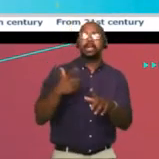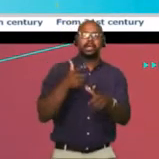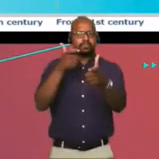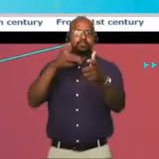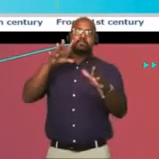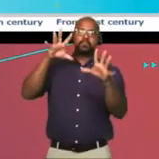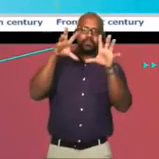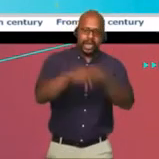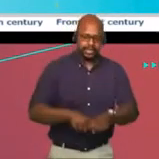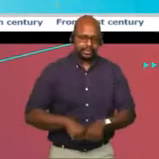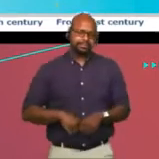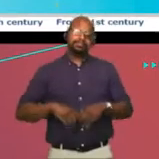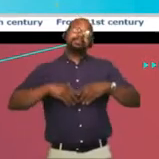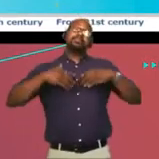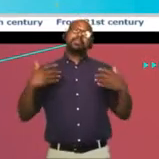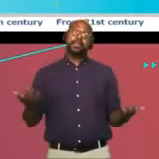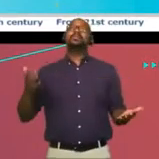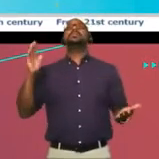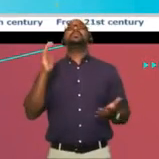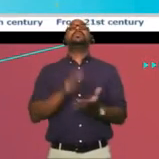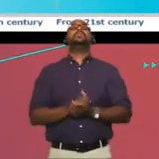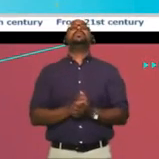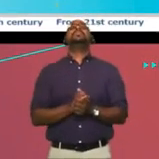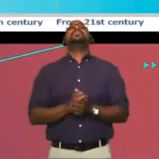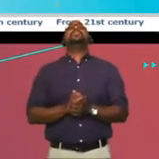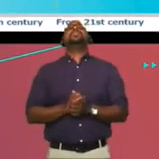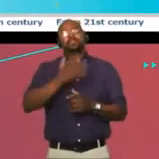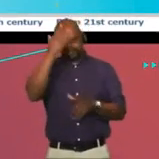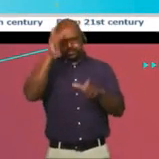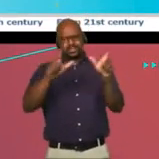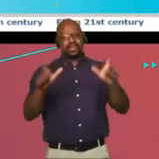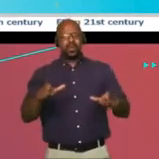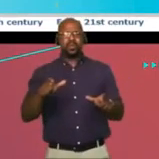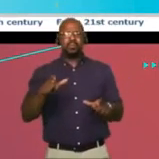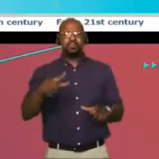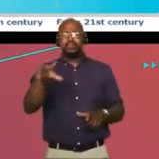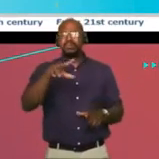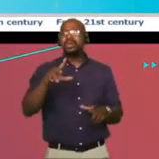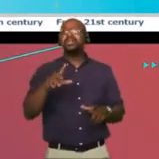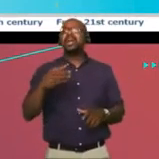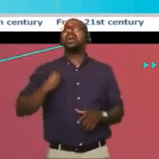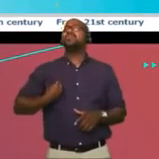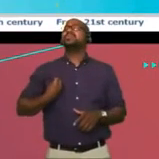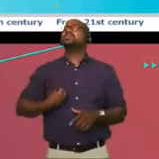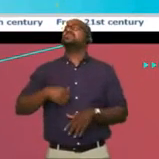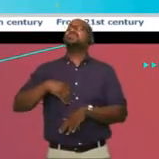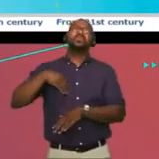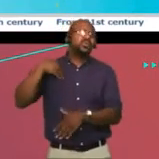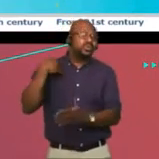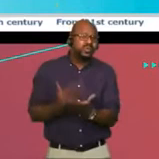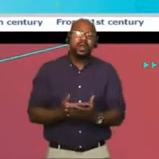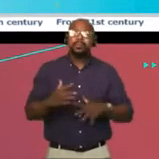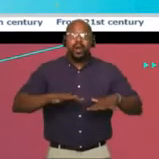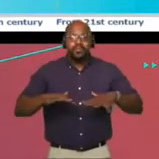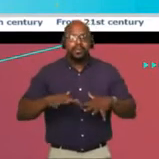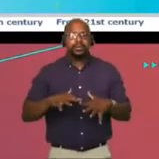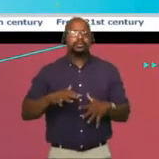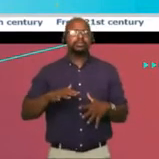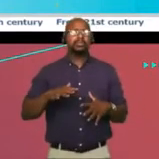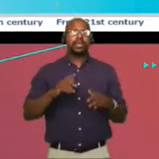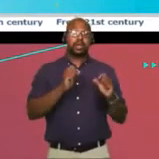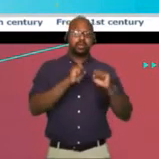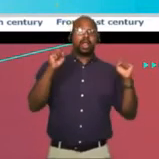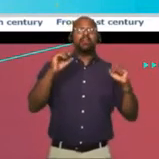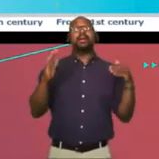caçar bom então o ser humano passava a vida toda em movimento da hora que acordava até a hora de dormir e nós somos uma